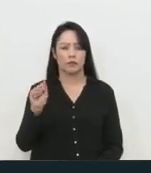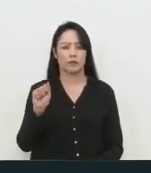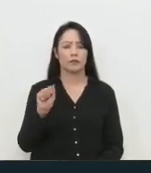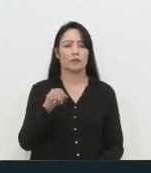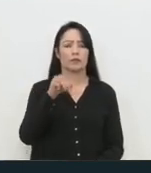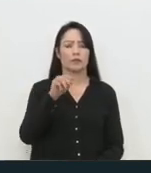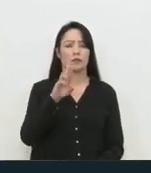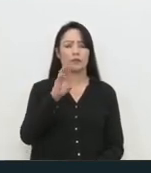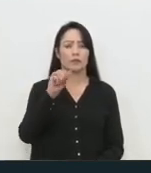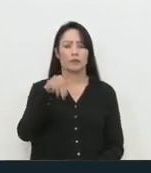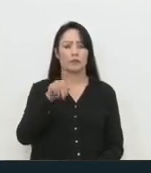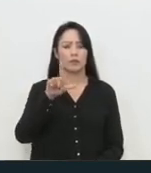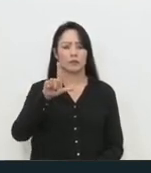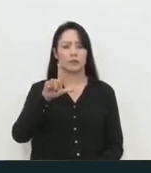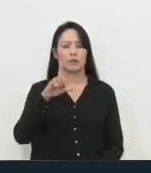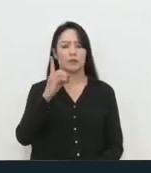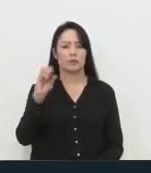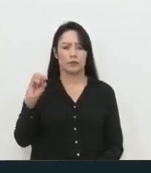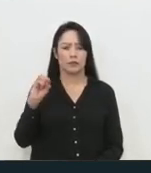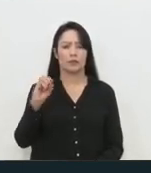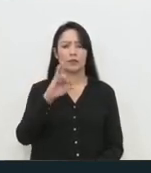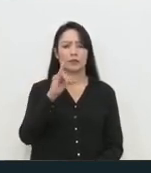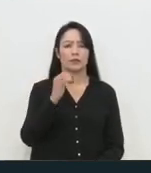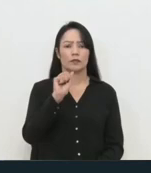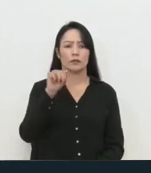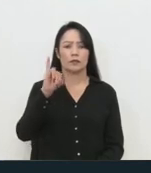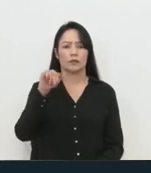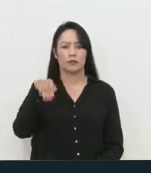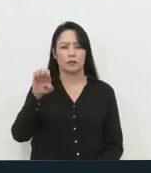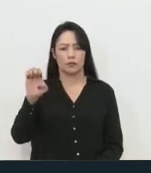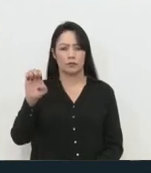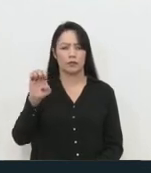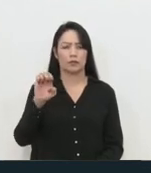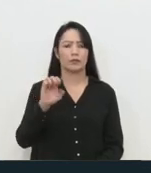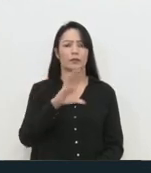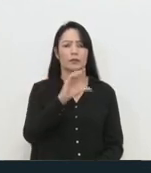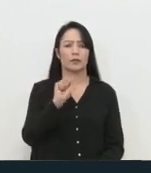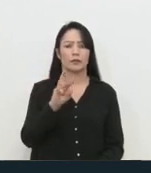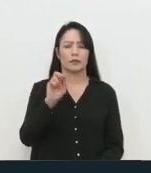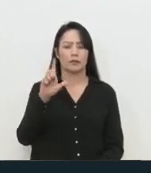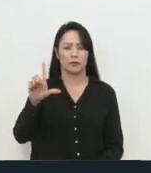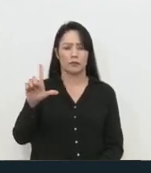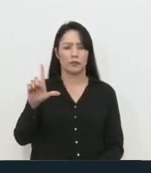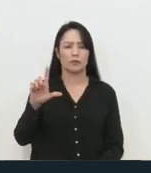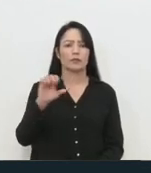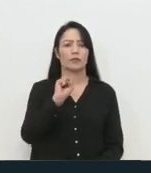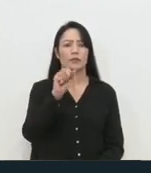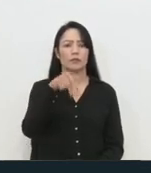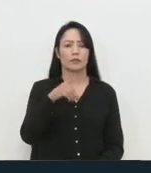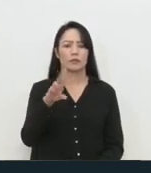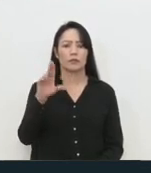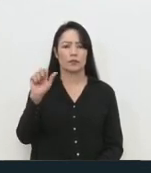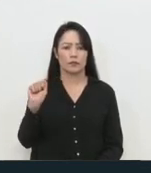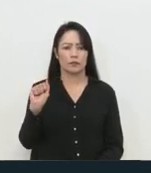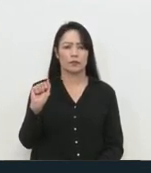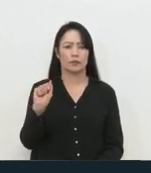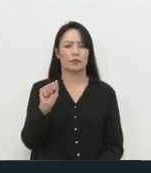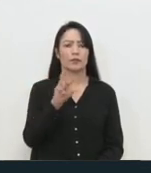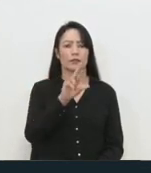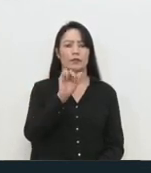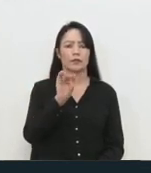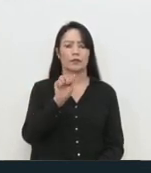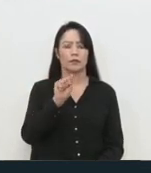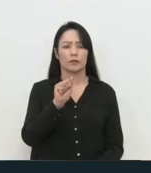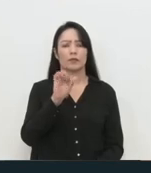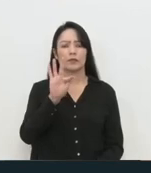Jaime Júnior republicanos carol ribeiro PSDB Sandra Gileno patriota Rafael Acosta